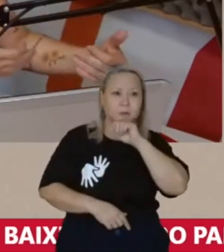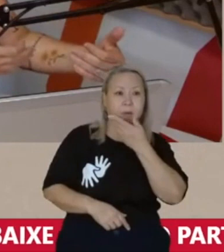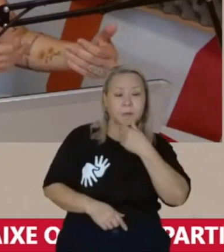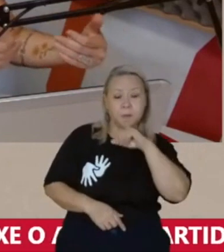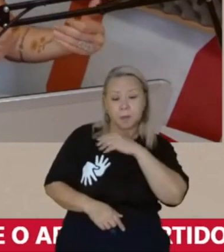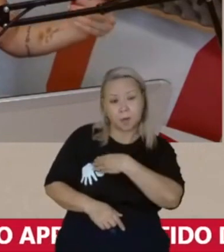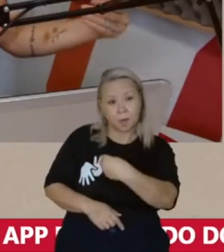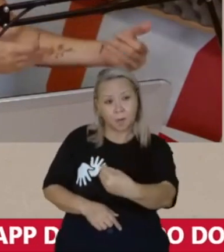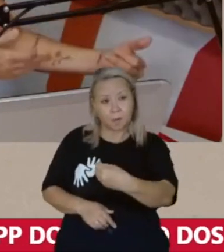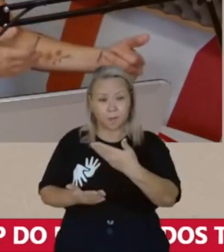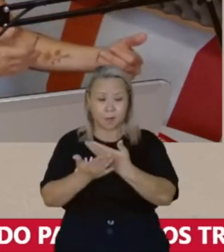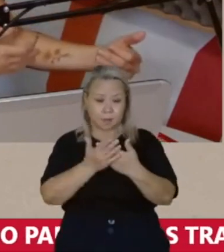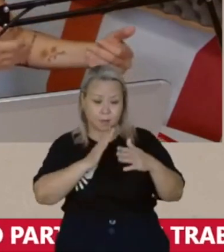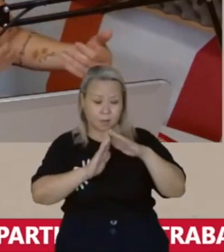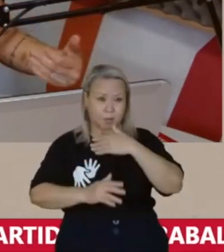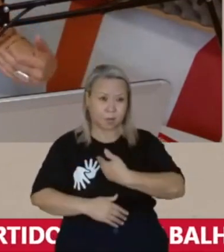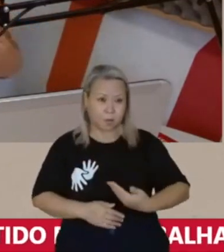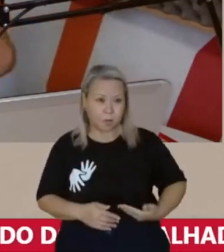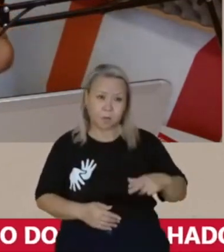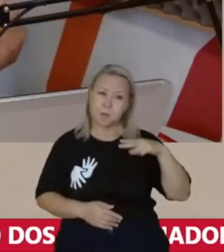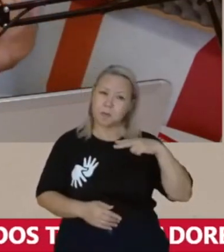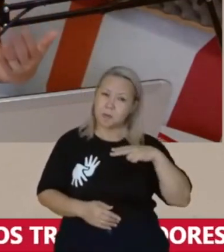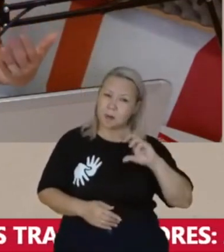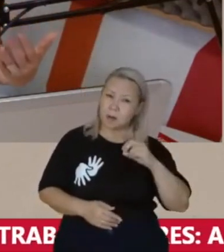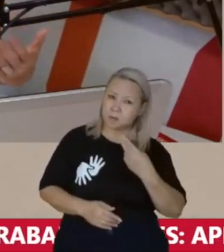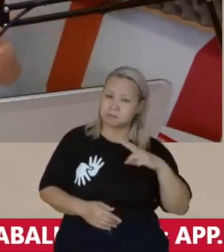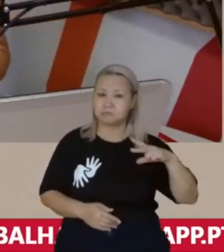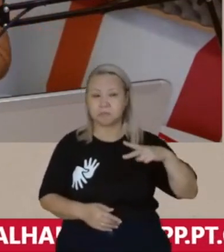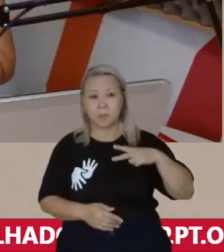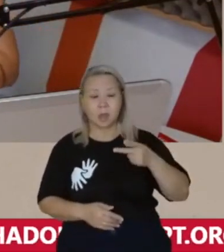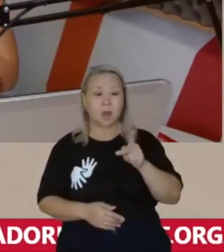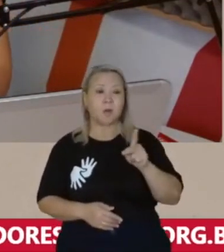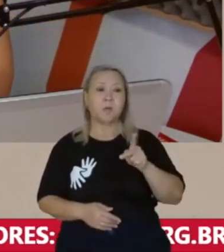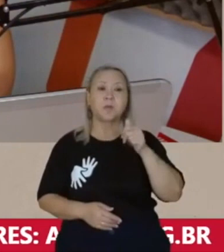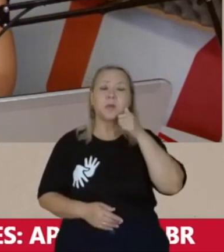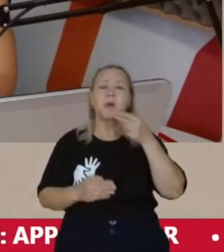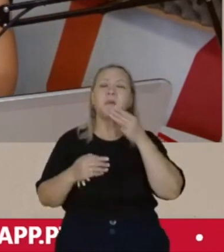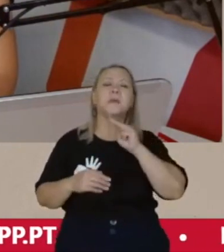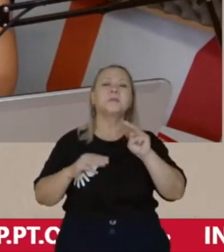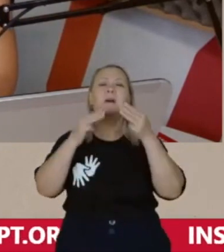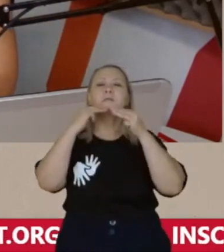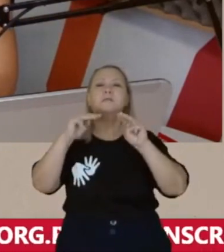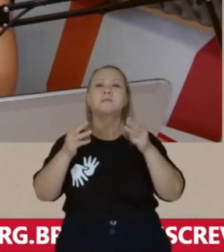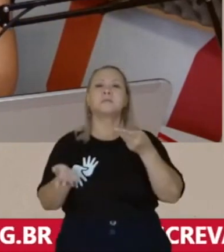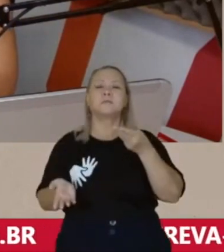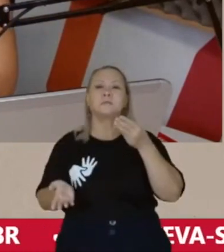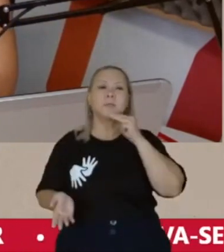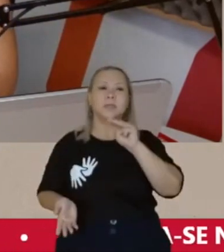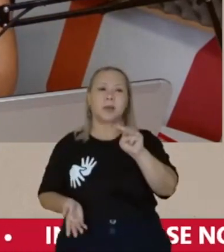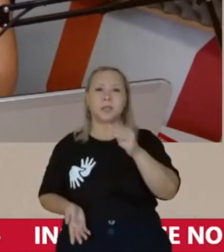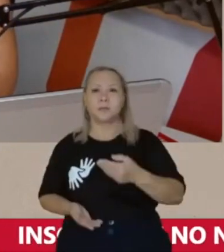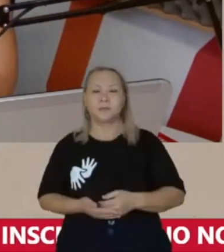filho na escola pública, que tem um filho na rede privada, seja como professora, que mensagem você deixaria nesse dia que é